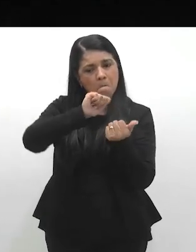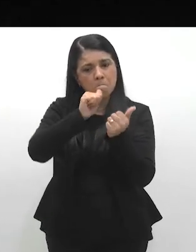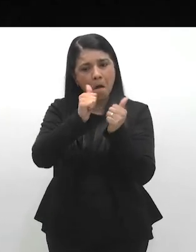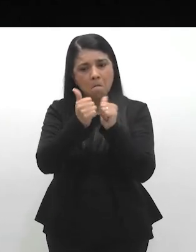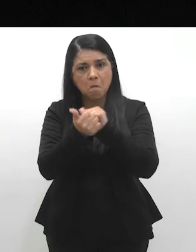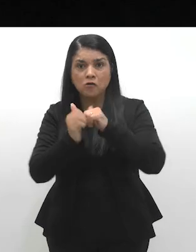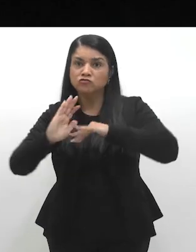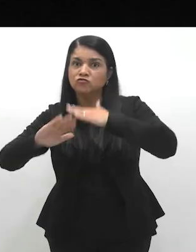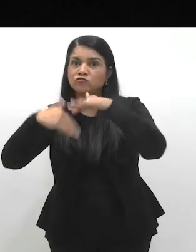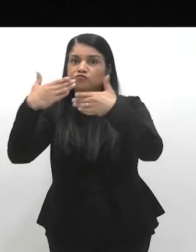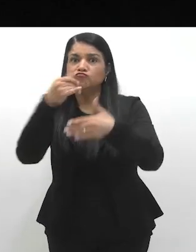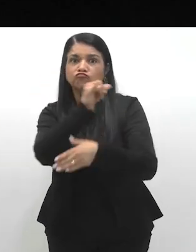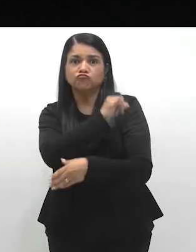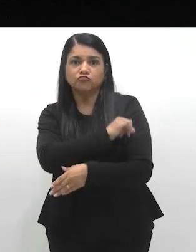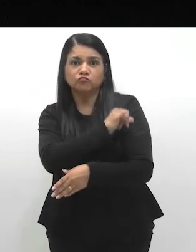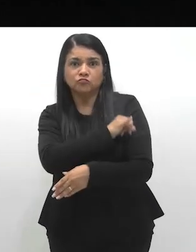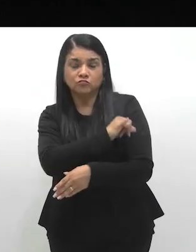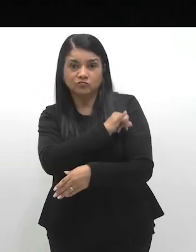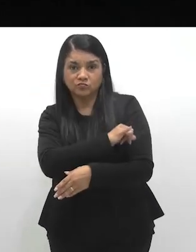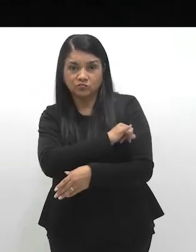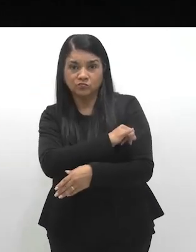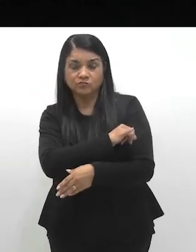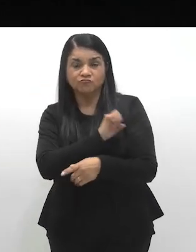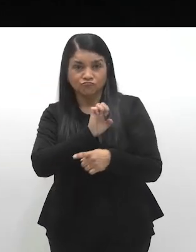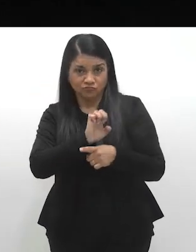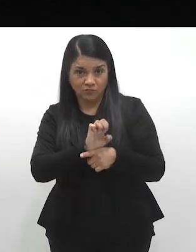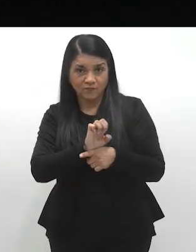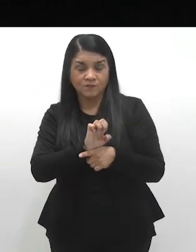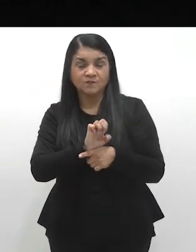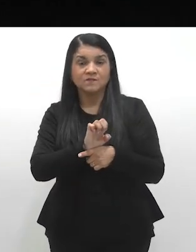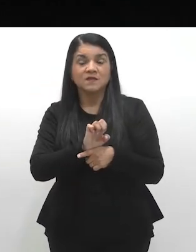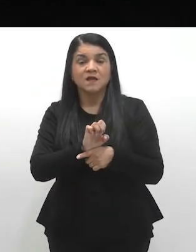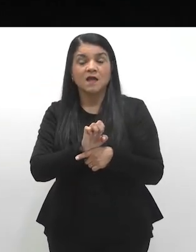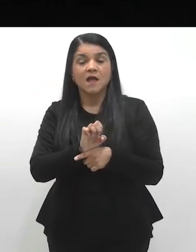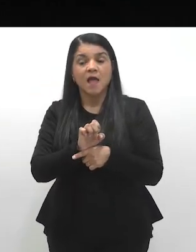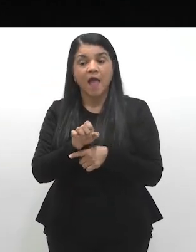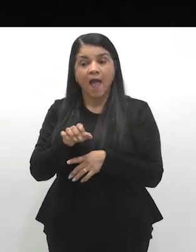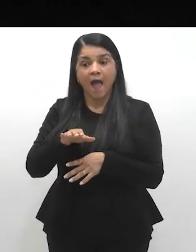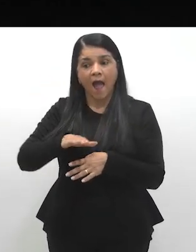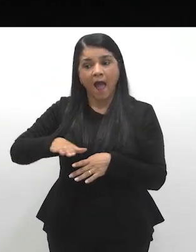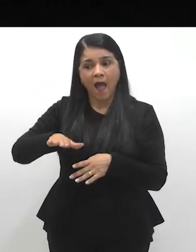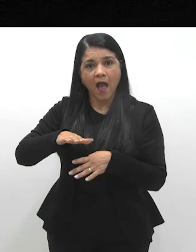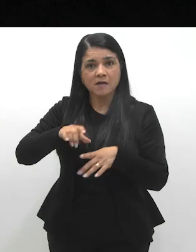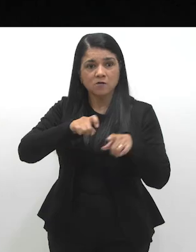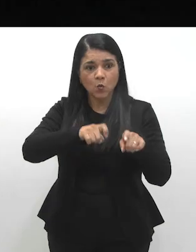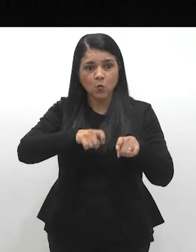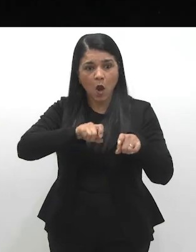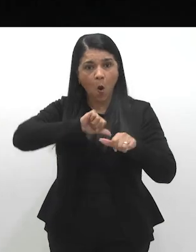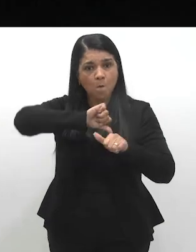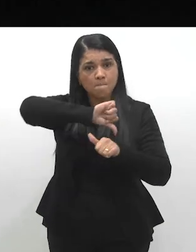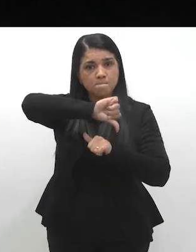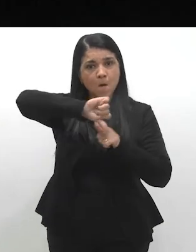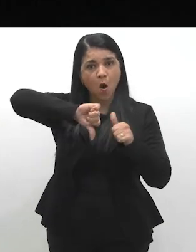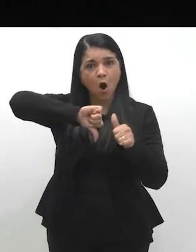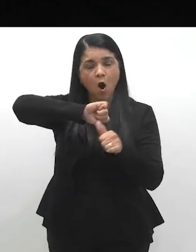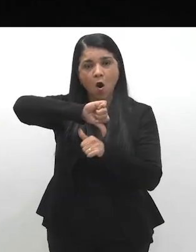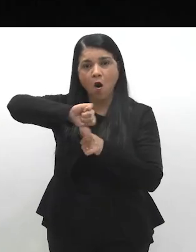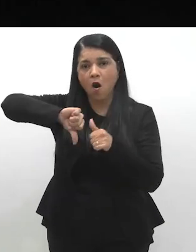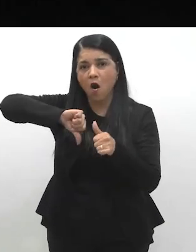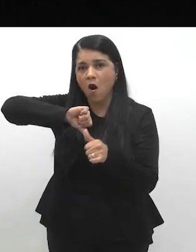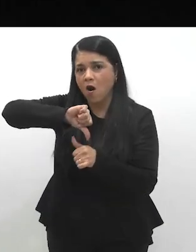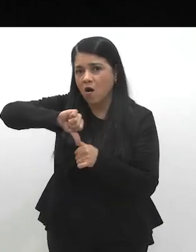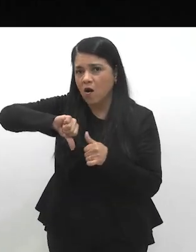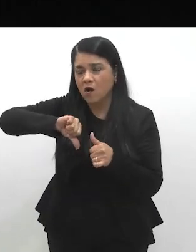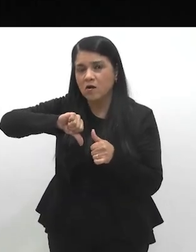Rio de Janeiro, que começa a demandar, já não passa a ser mais uma área rural, mas passa a ser uma área